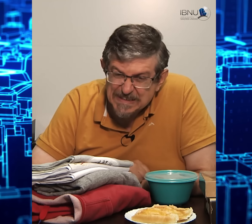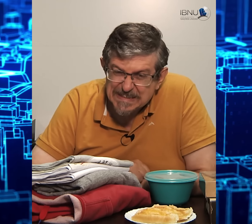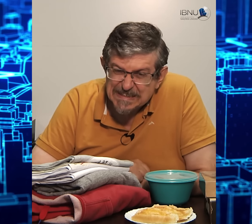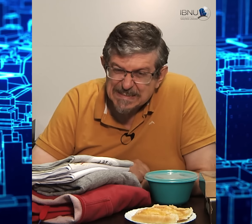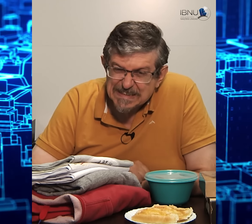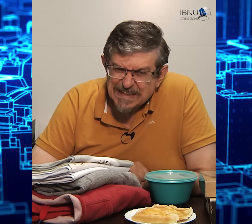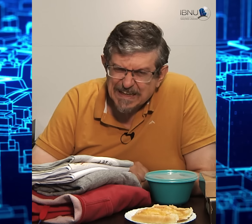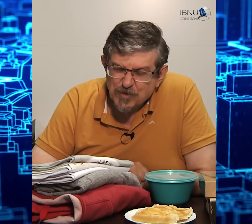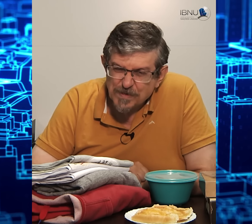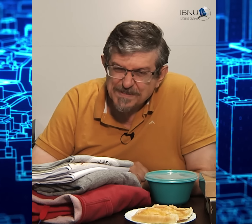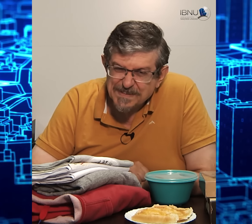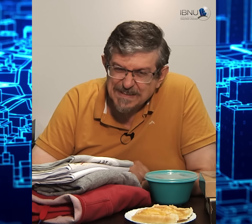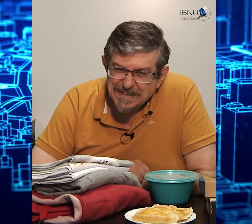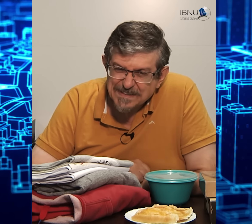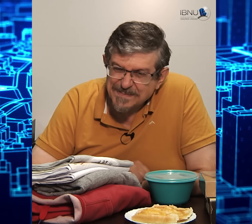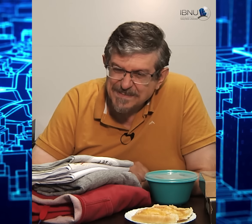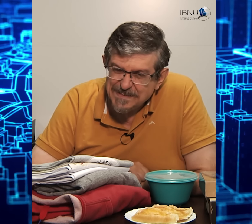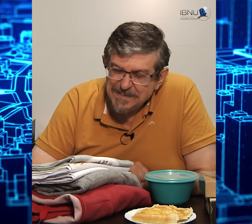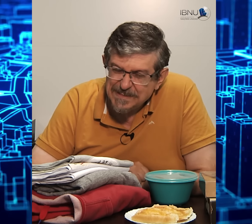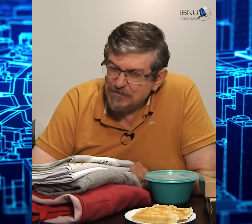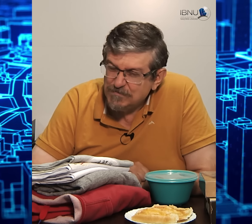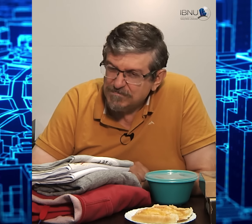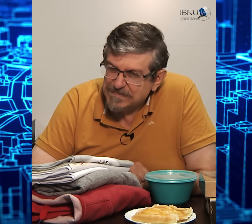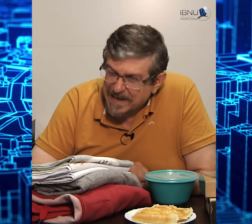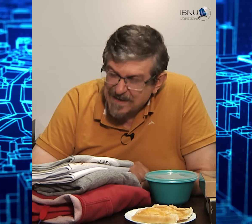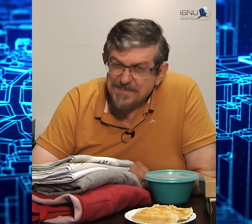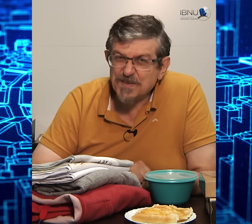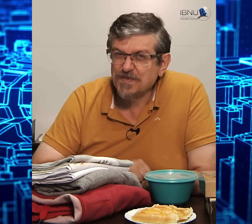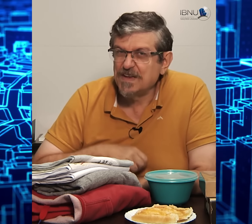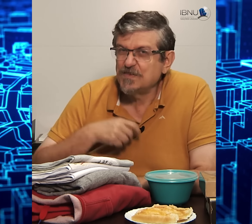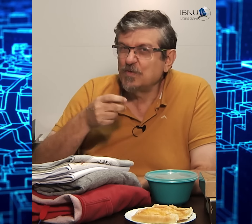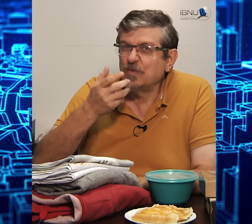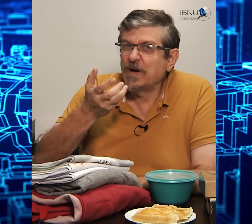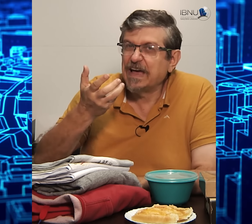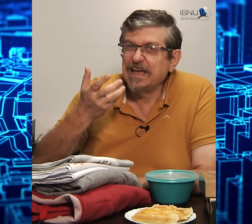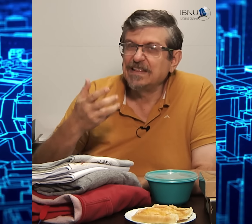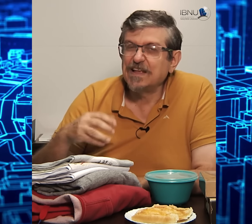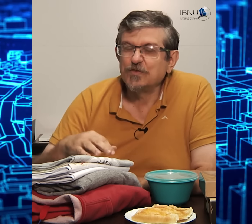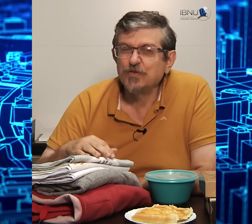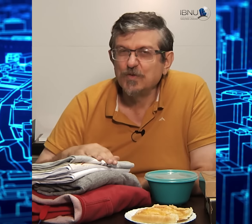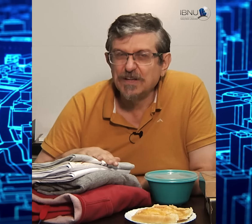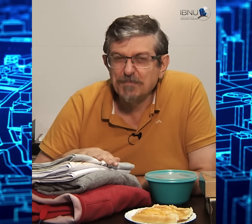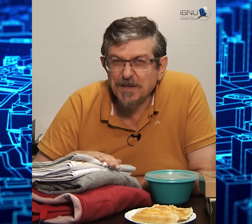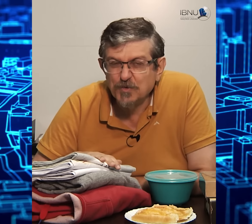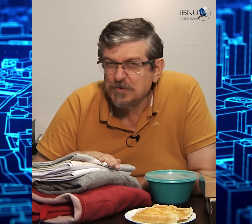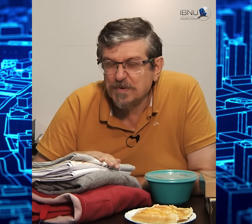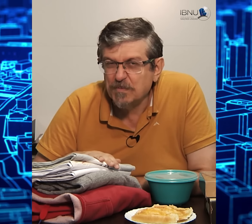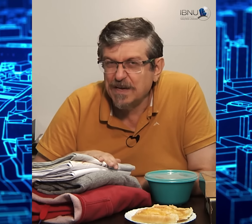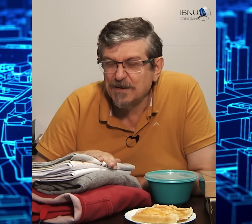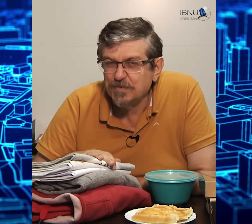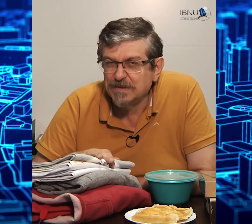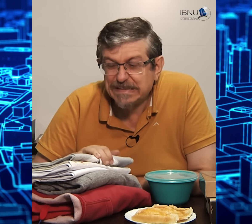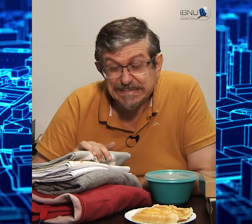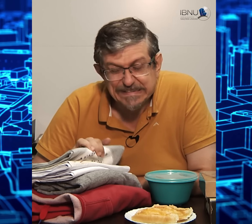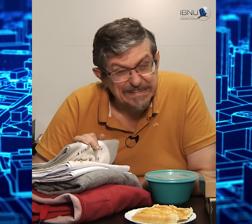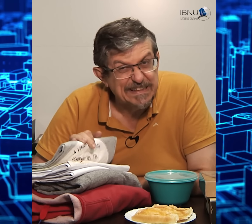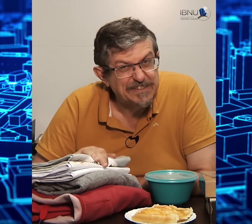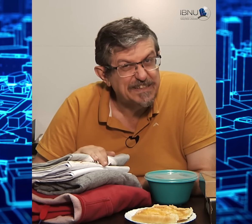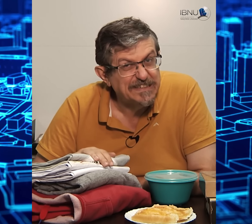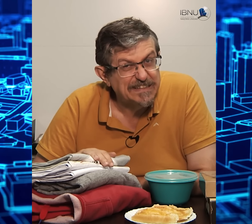vive. A coisa, assim, não traz, às vezes, um relacionamento de primeira porque